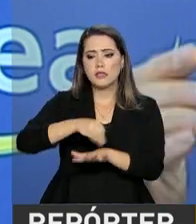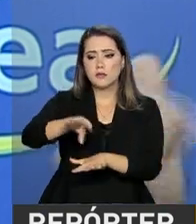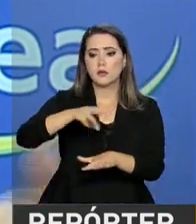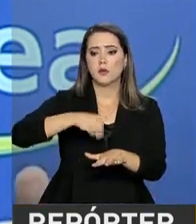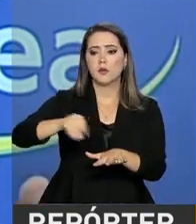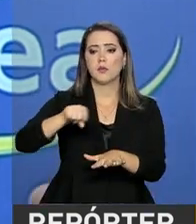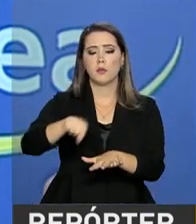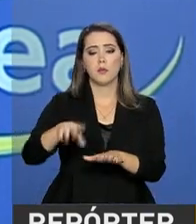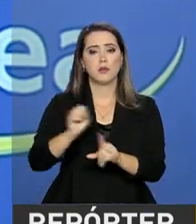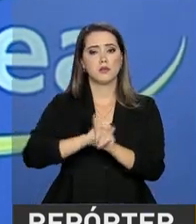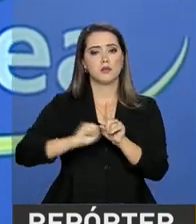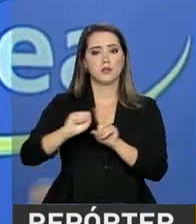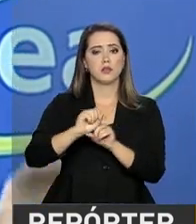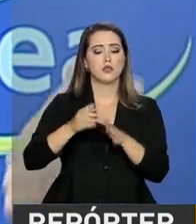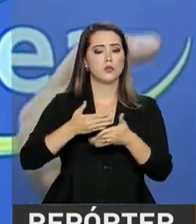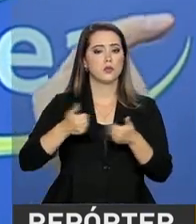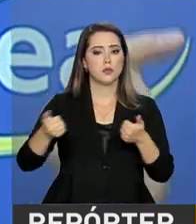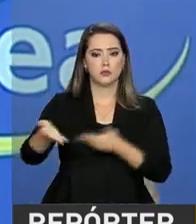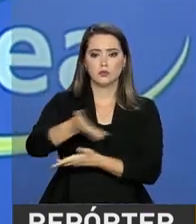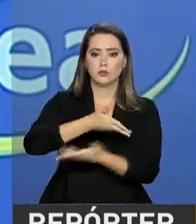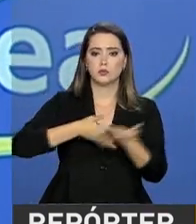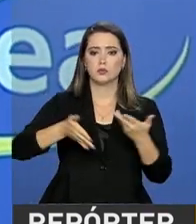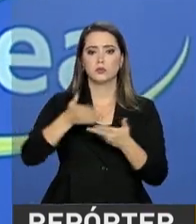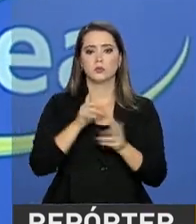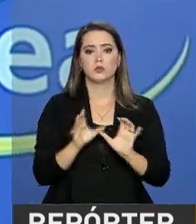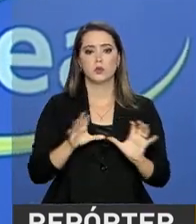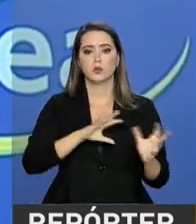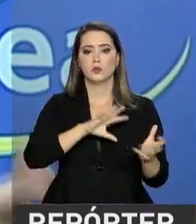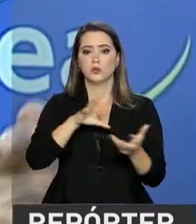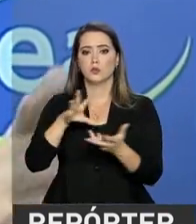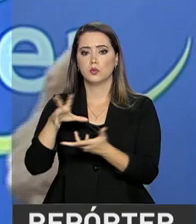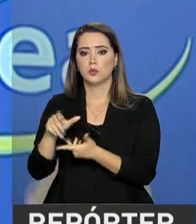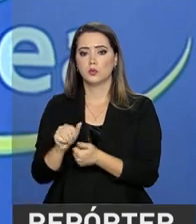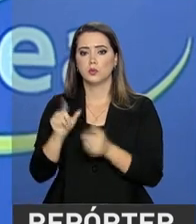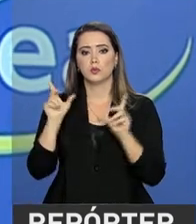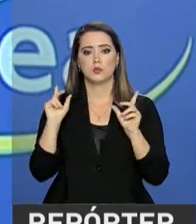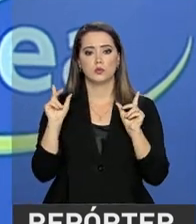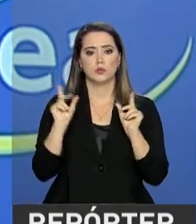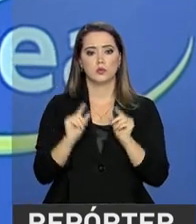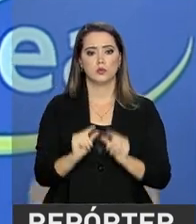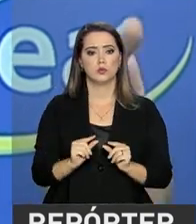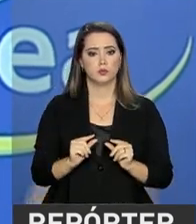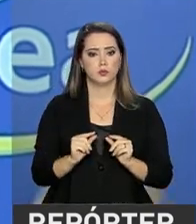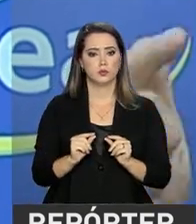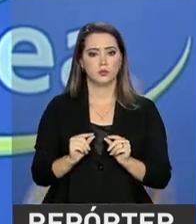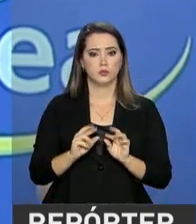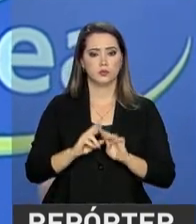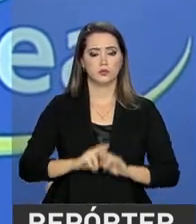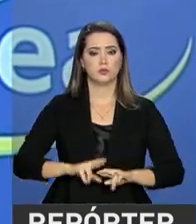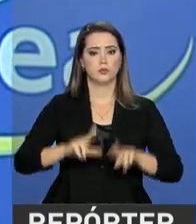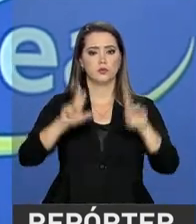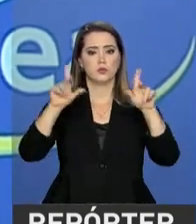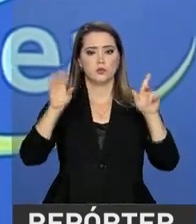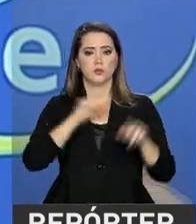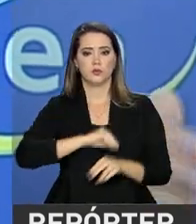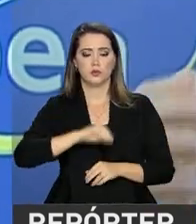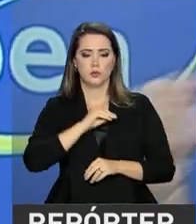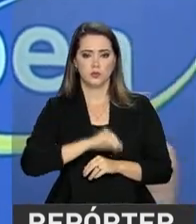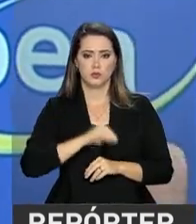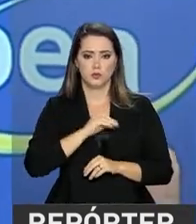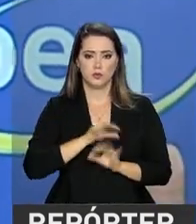mais competitiva, mais inserida na economia global, reduzindo as desigualdades de renda